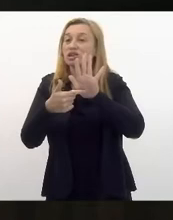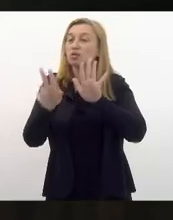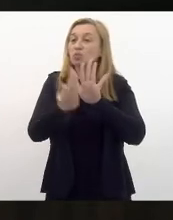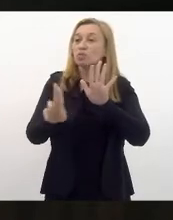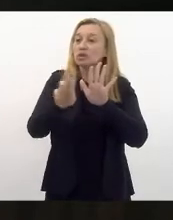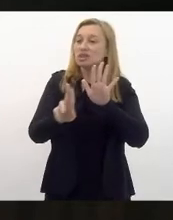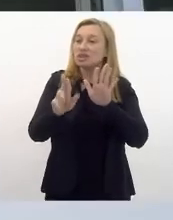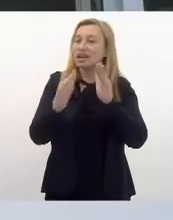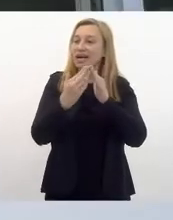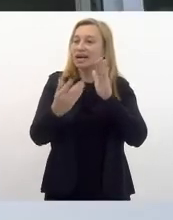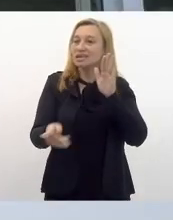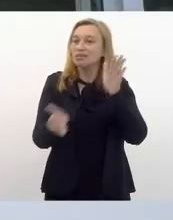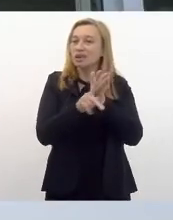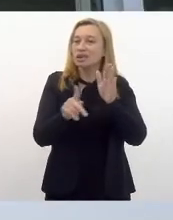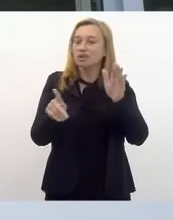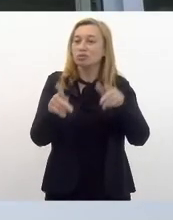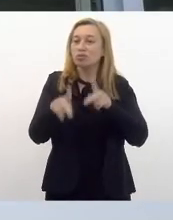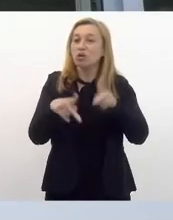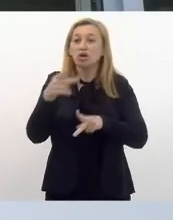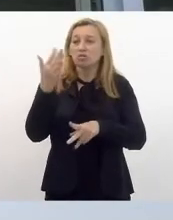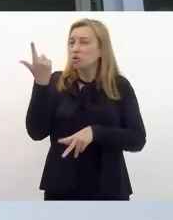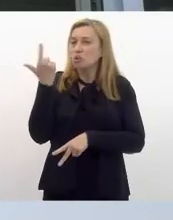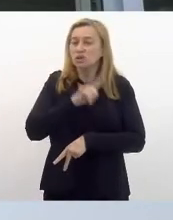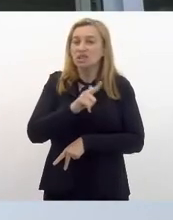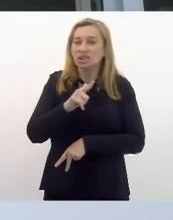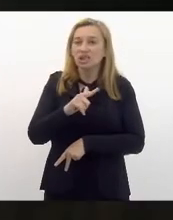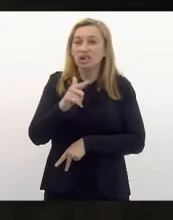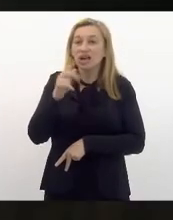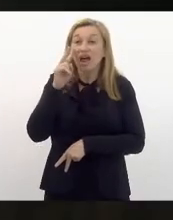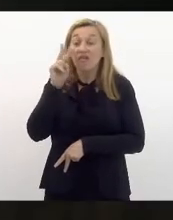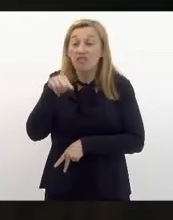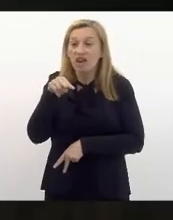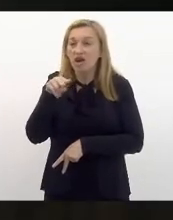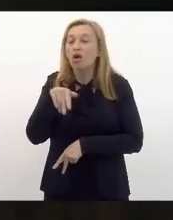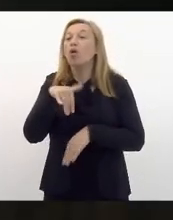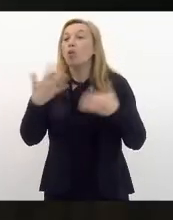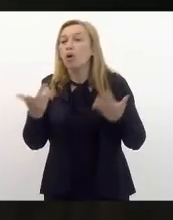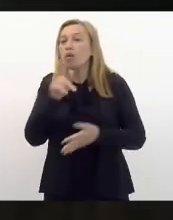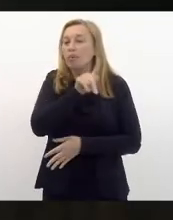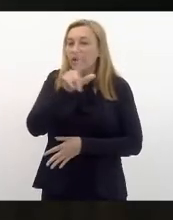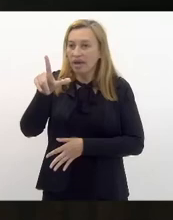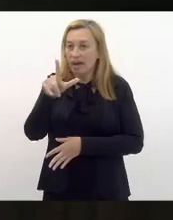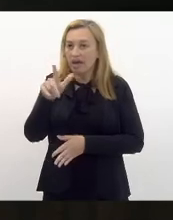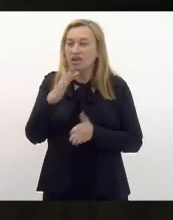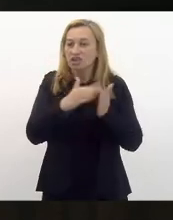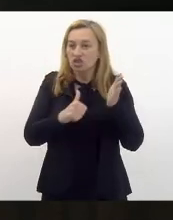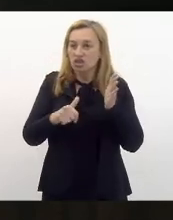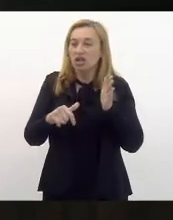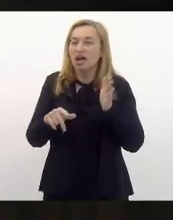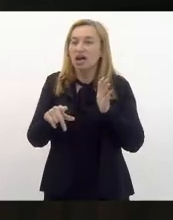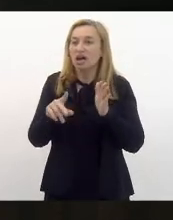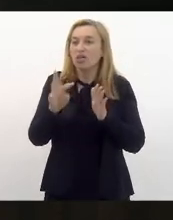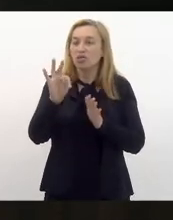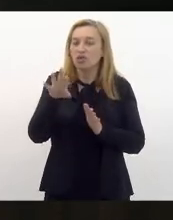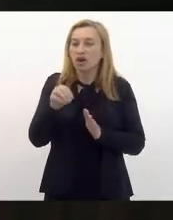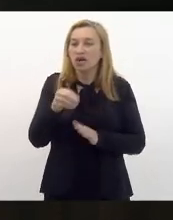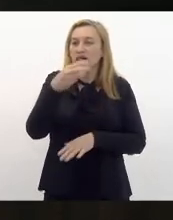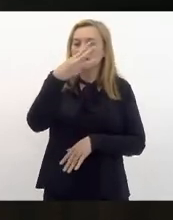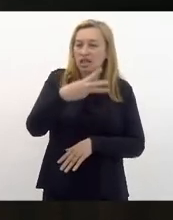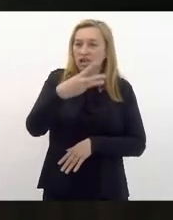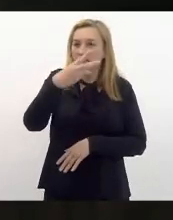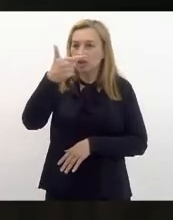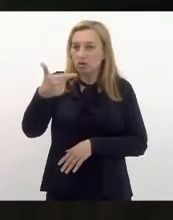do Povo eu não tava conseguindo ler aí qual era o PL eles pedem para derrubar o veto do pl